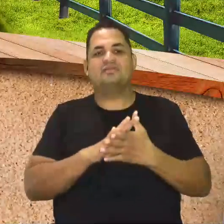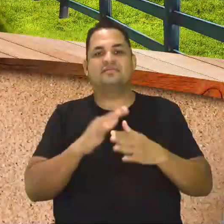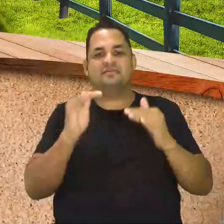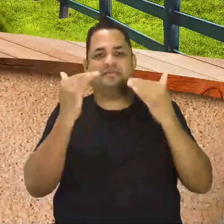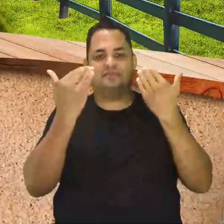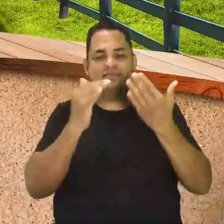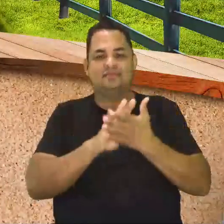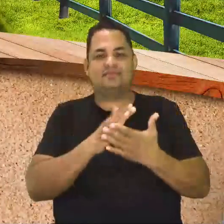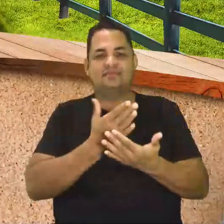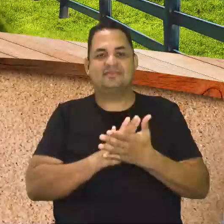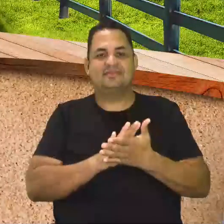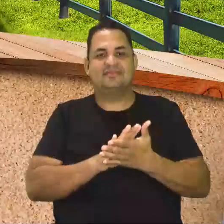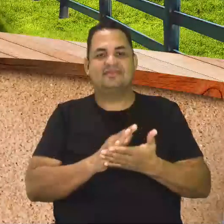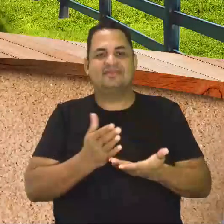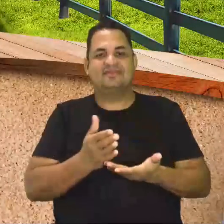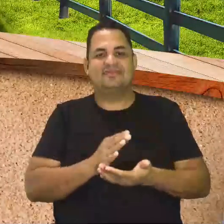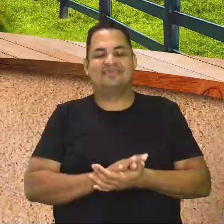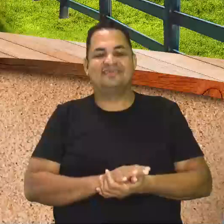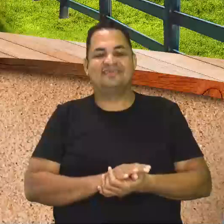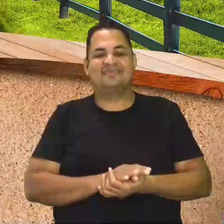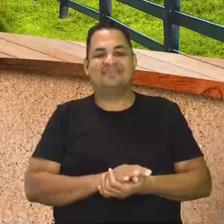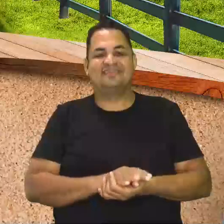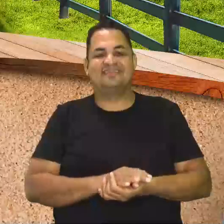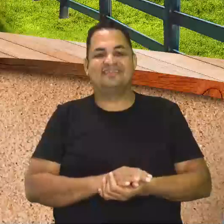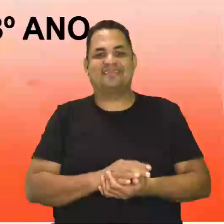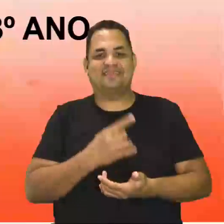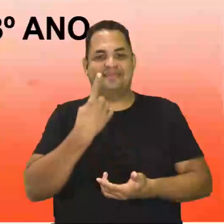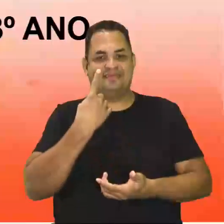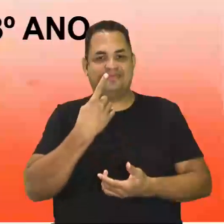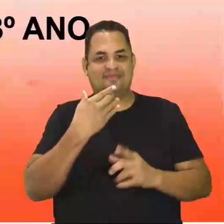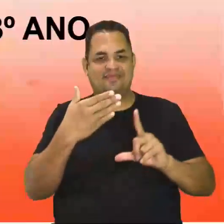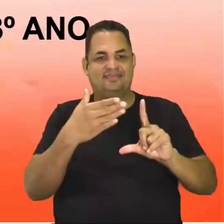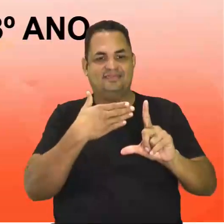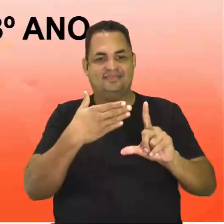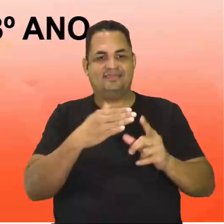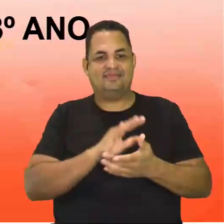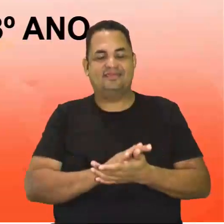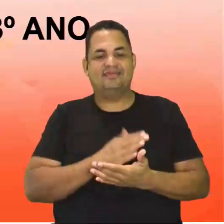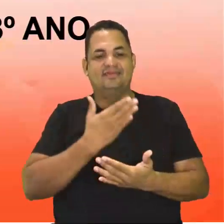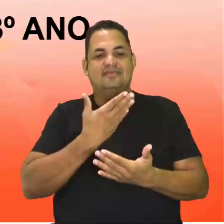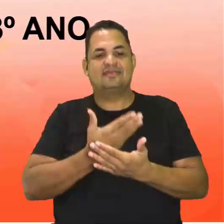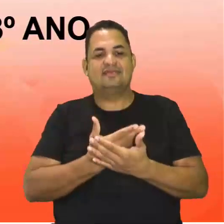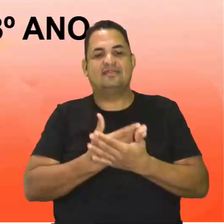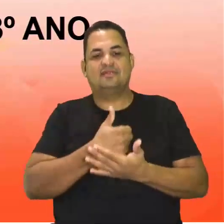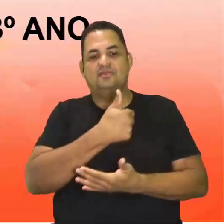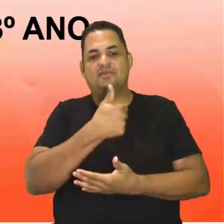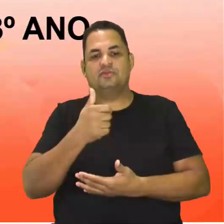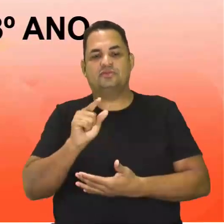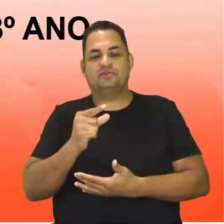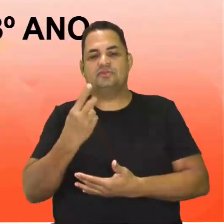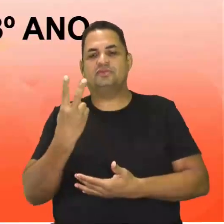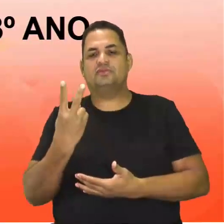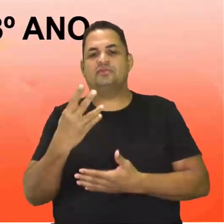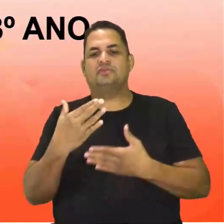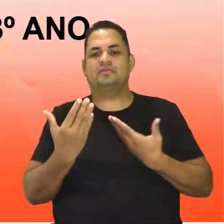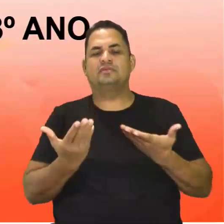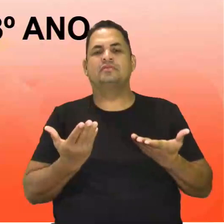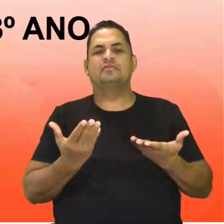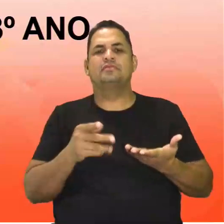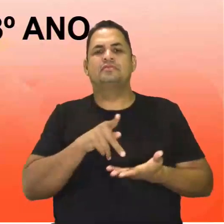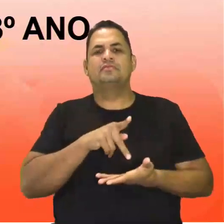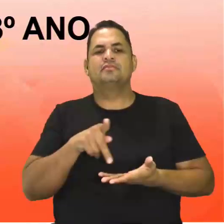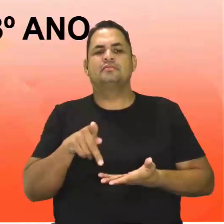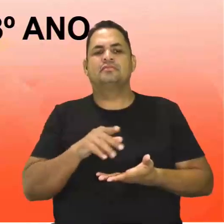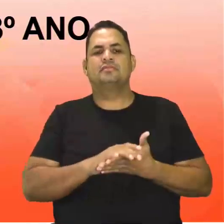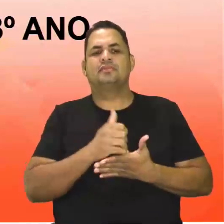atento, meus queridos. Olha que o tio canta musiquinha de novo, dá uma olhada lá na tela. Aula 11.2. Professor,